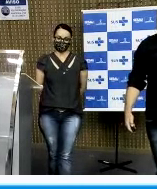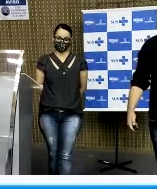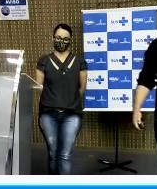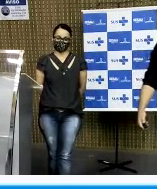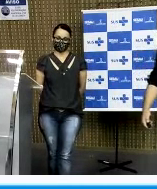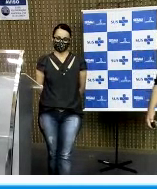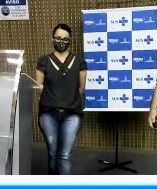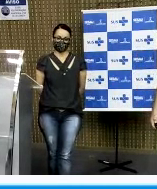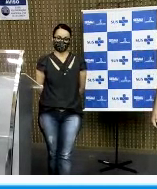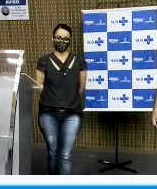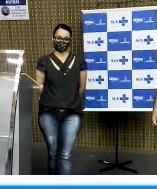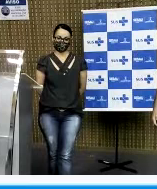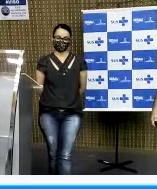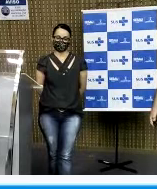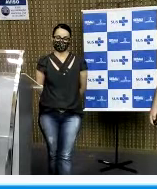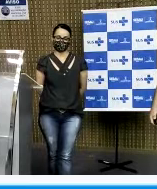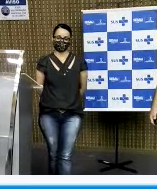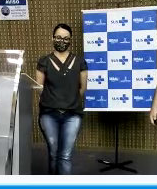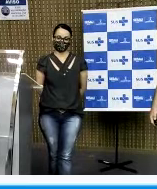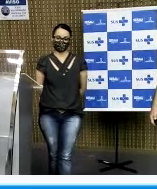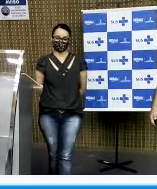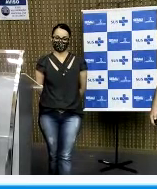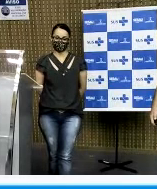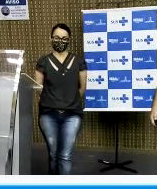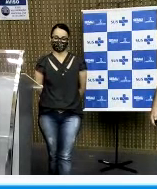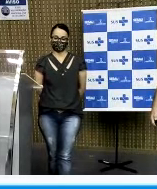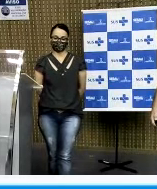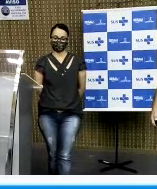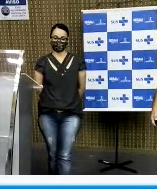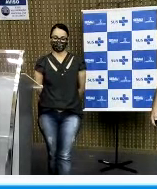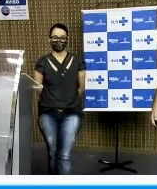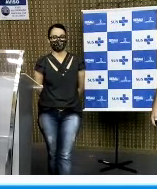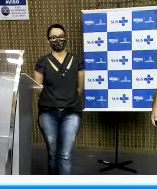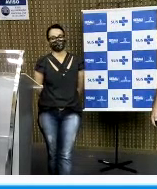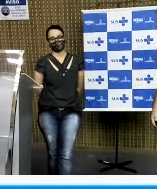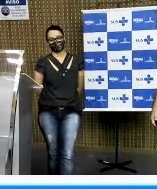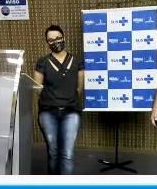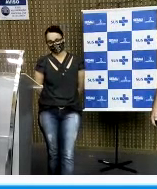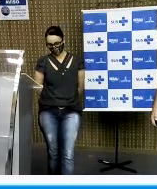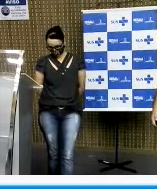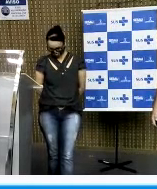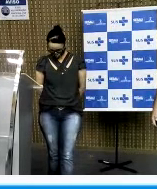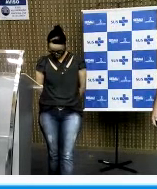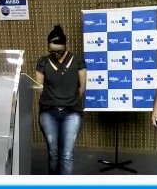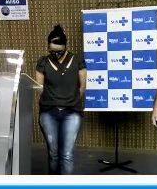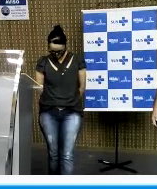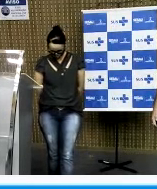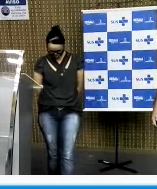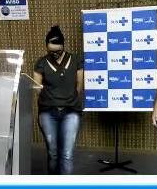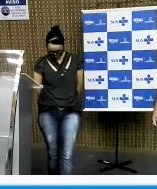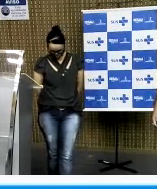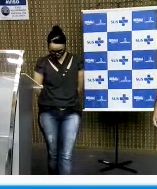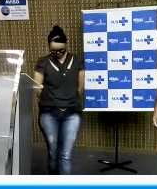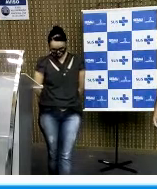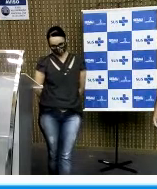se conversar bastante em relação ao atendimento. Eu quero frisar em relação à área 104, que é a nossa área com